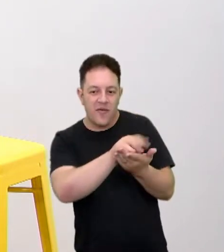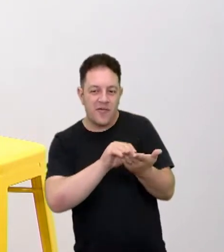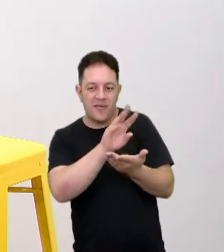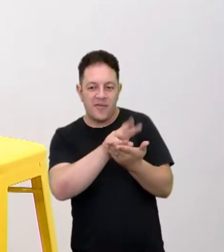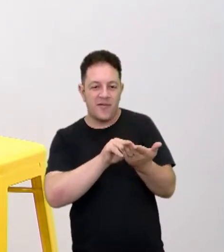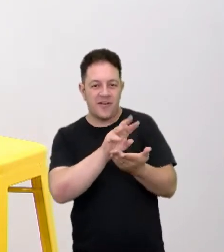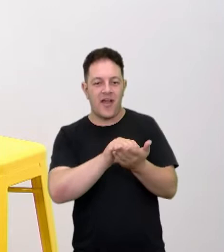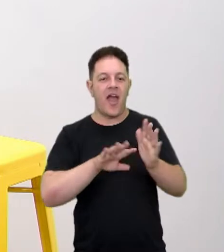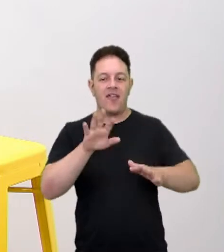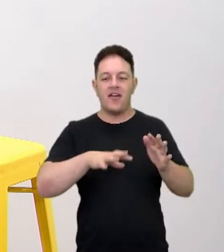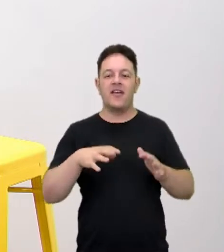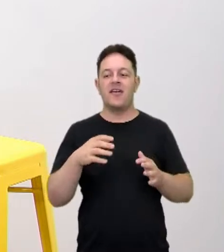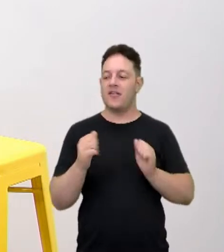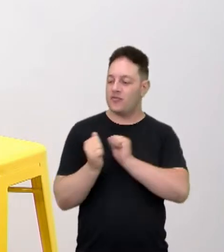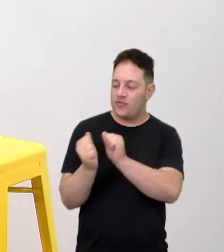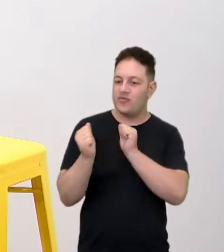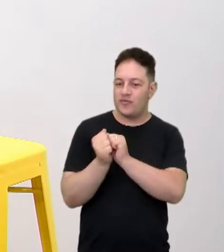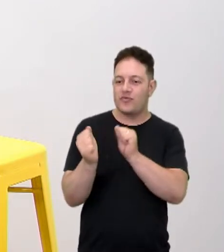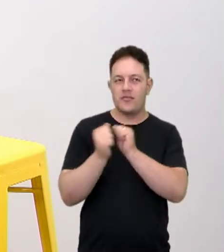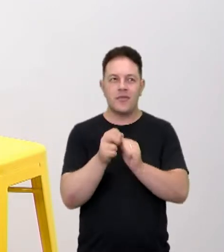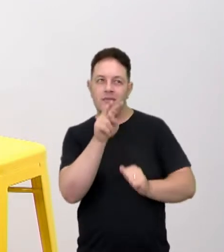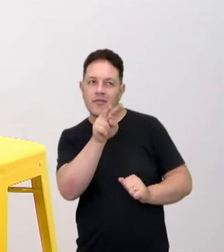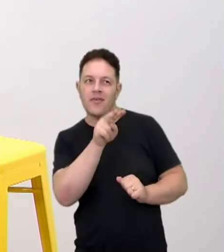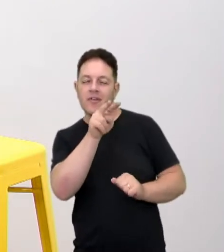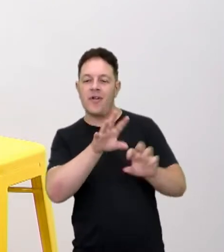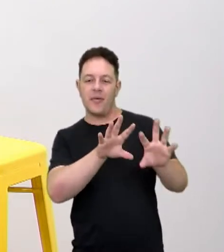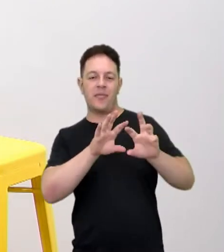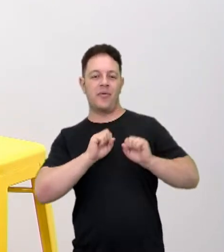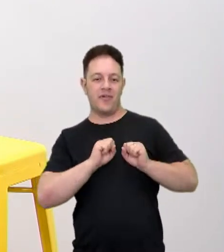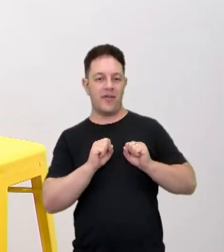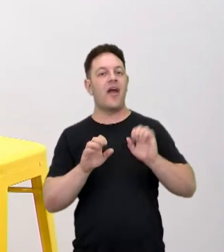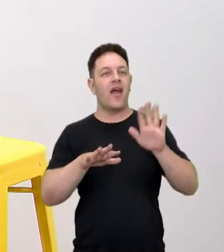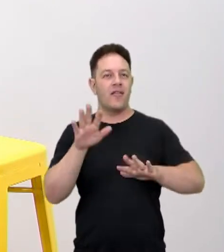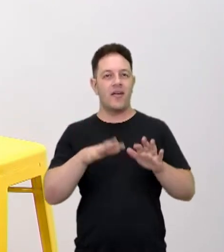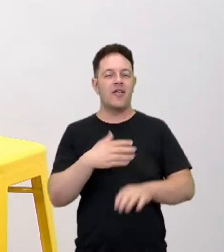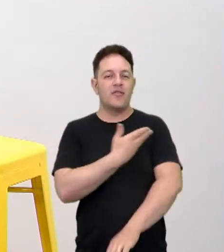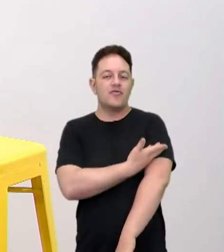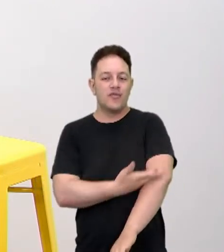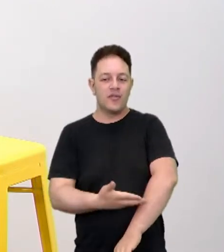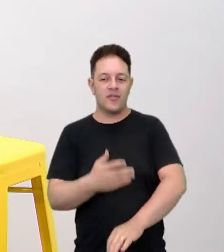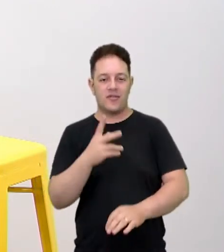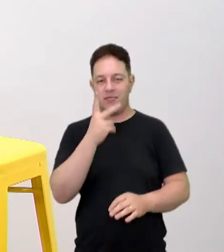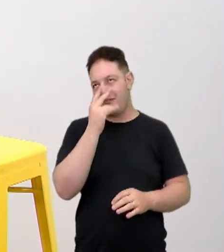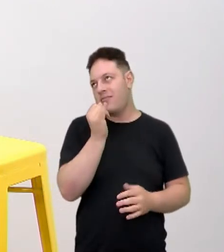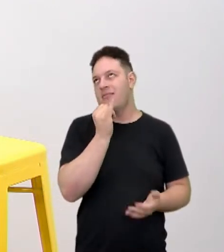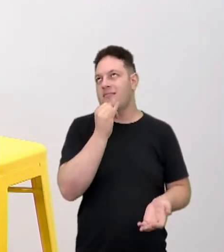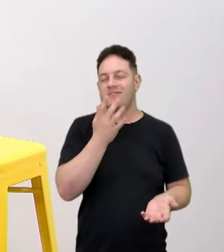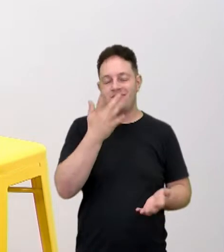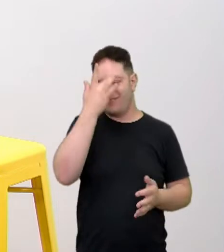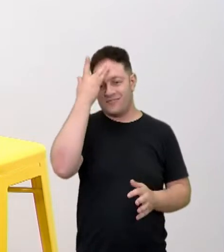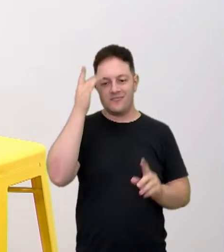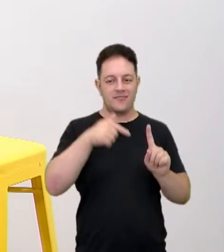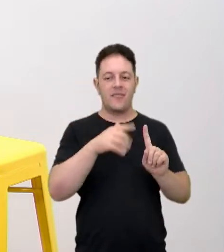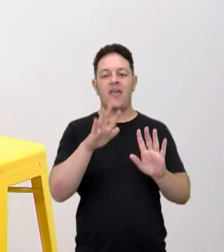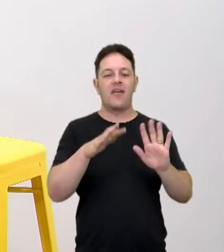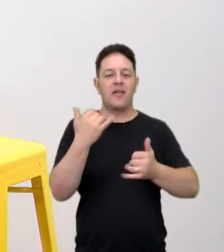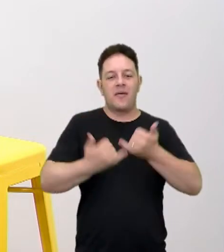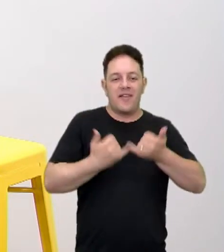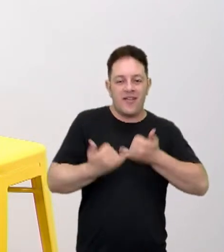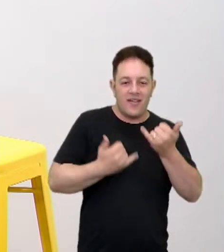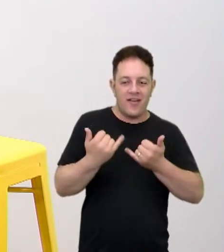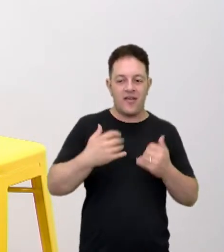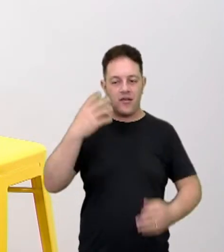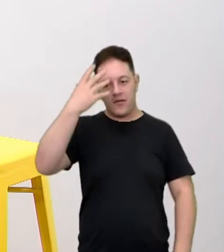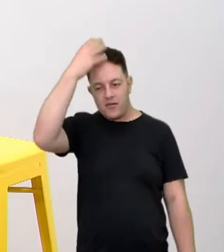que andam muito perto dela, né? Até tiques, por exemplo, de, sei lá, uma pessoa que brinca muito com que fica assim